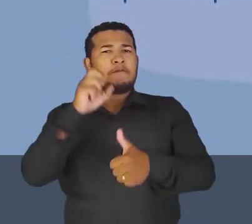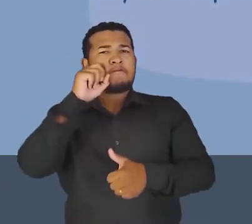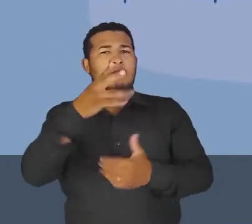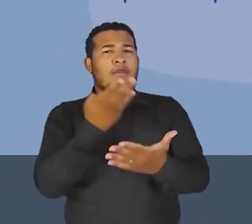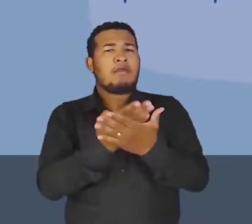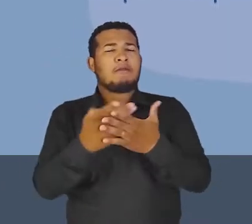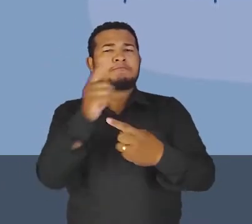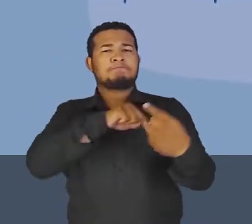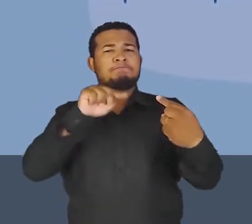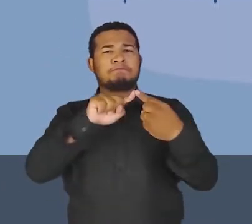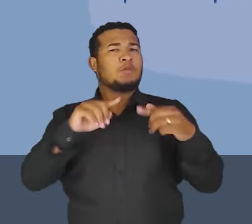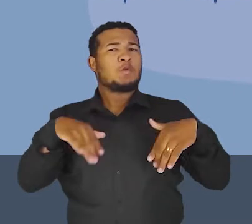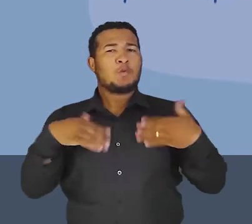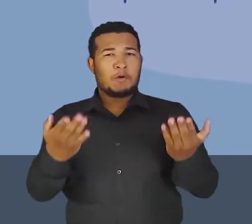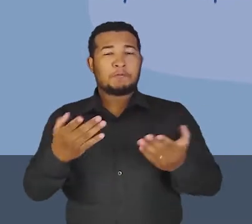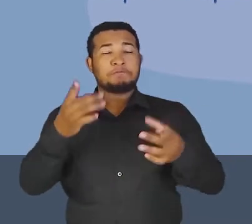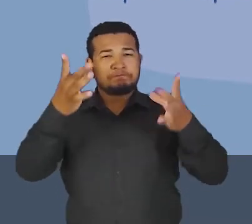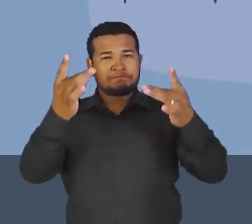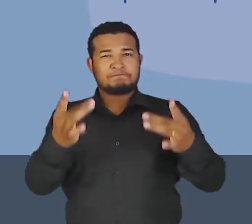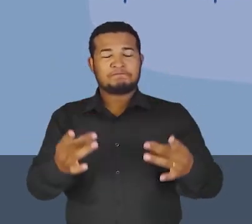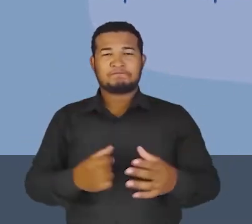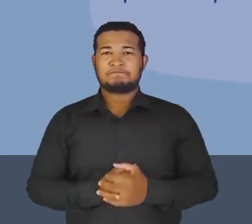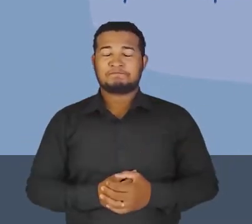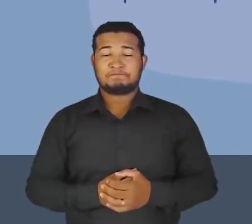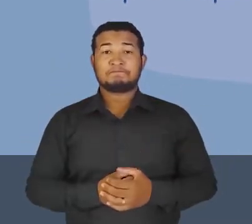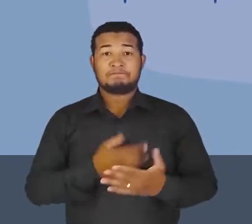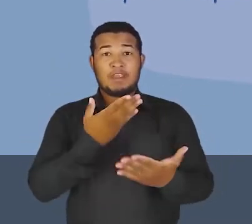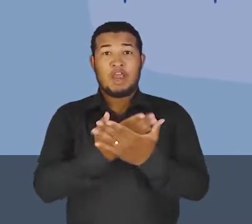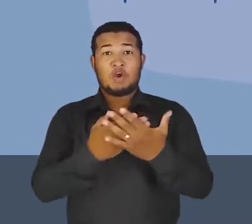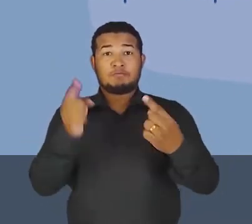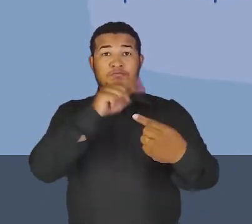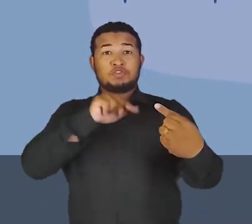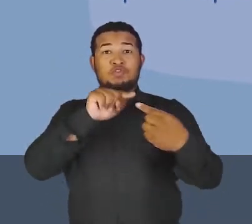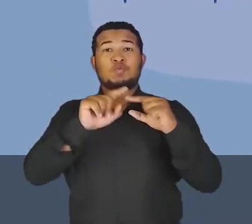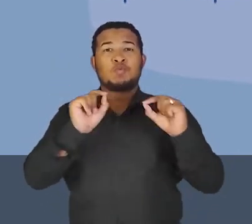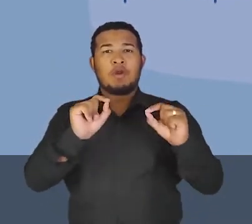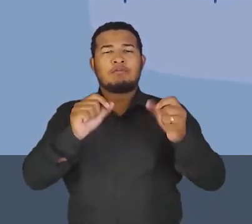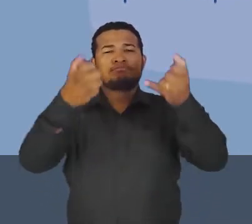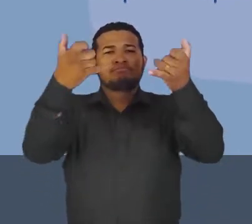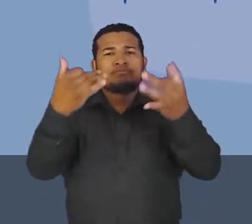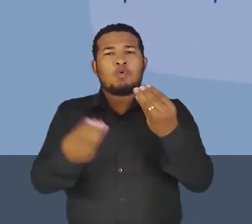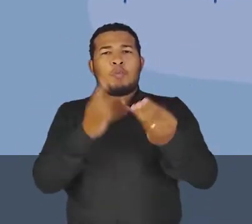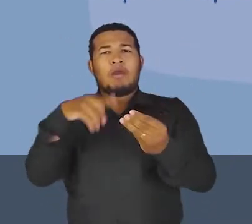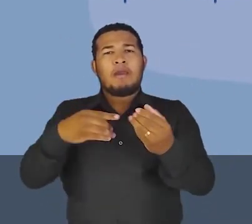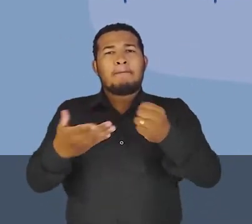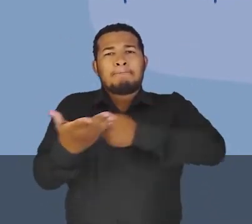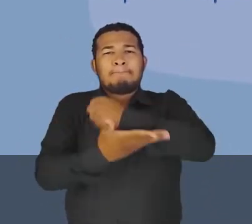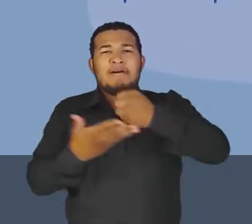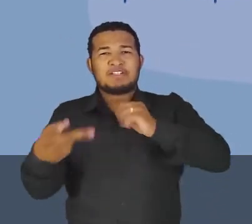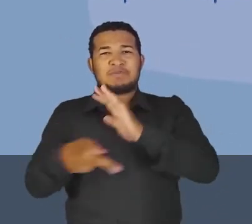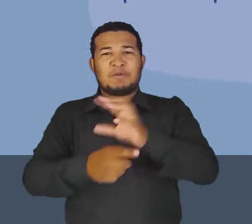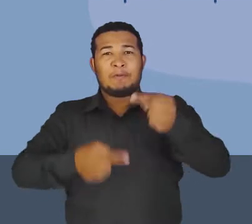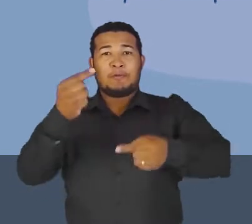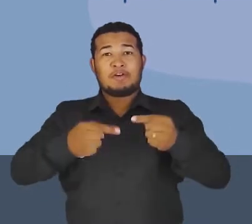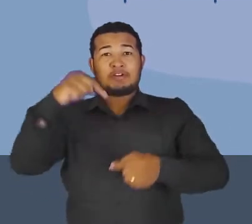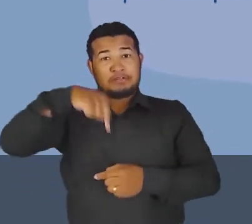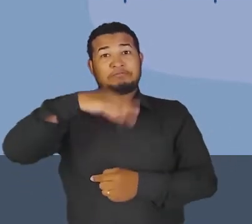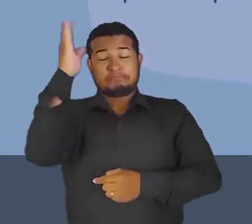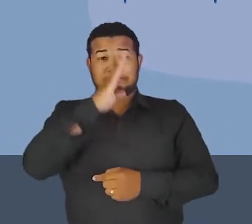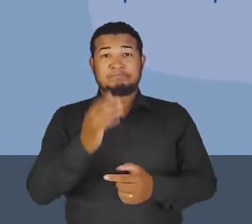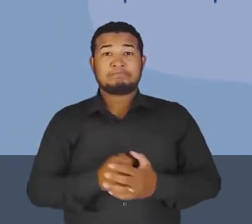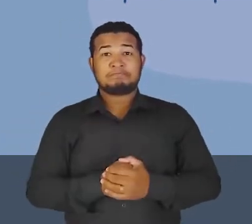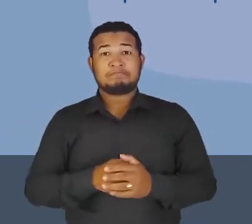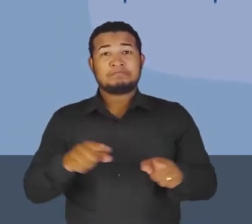dessa aula para a gente discutir isso melhor. Objetivos: explicar as bases do funcionamento da política brasileira.